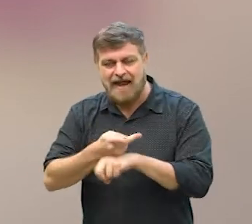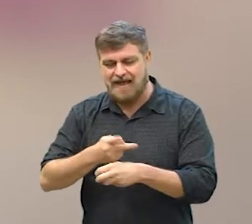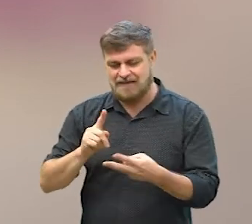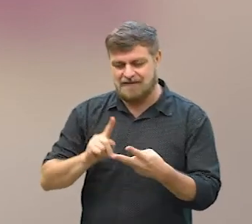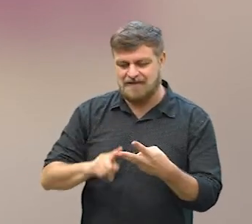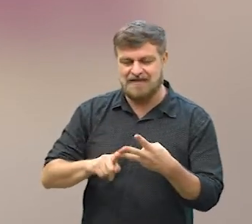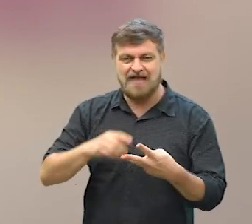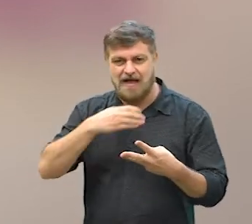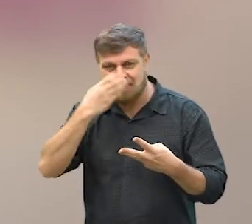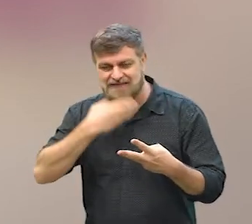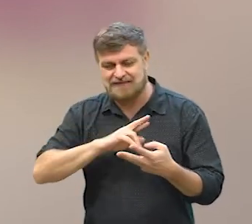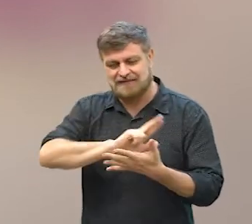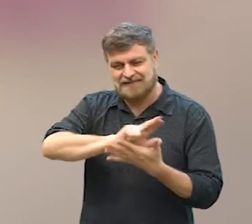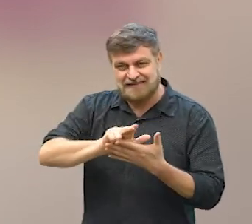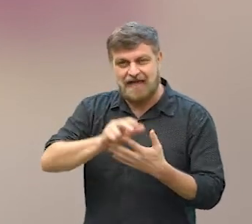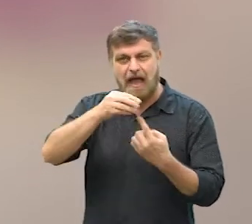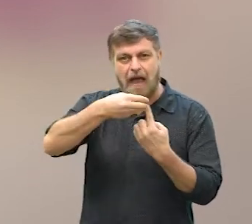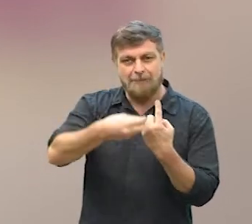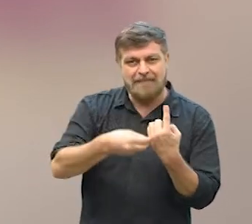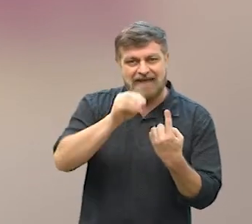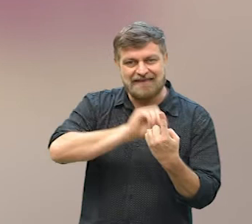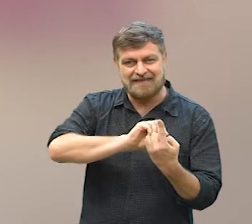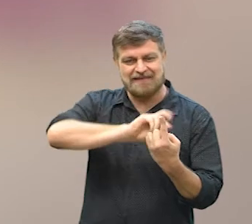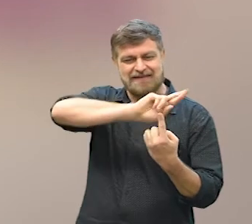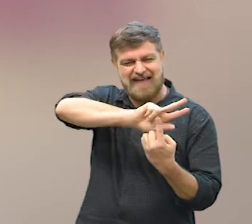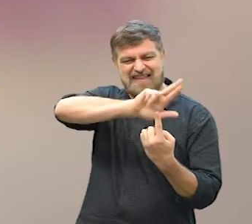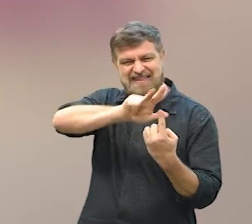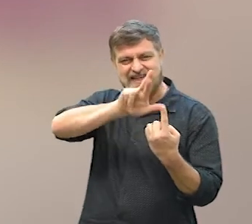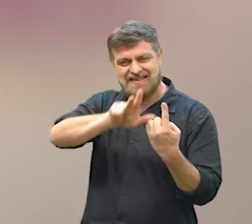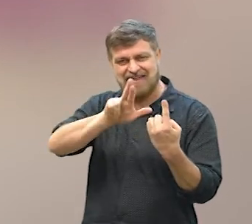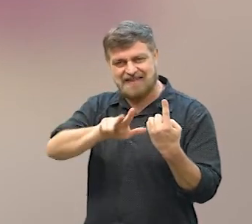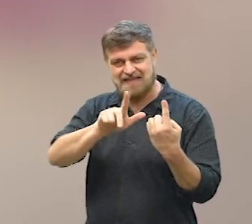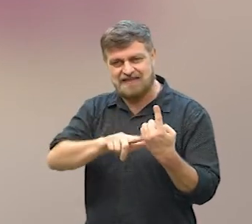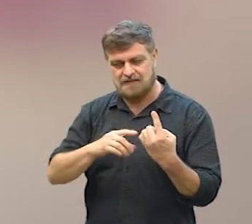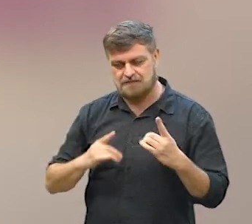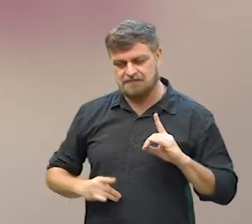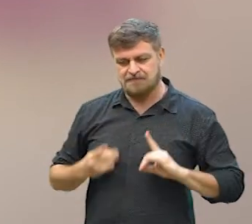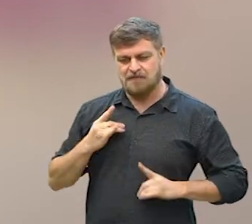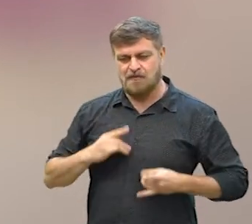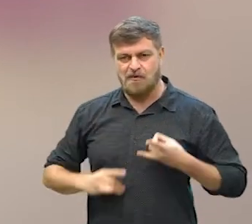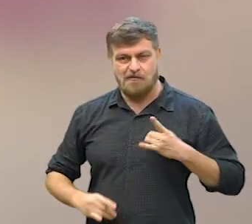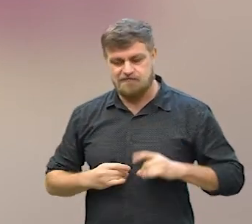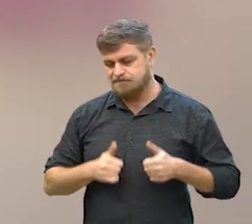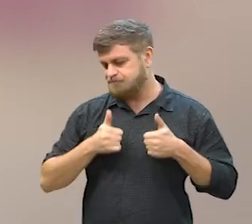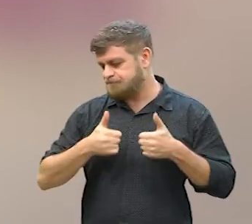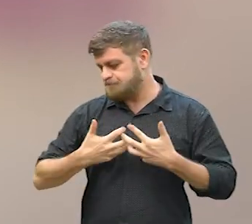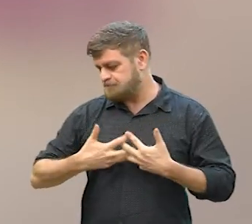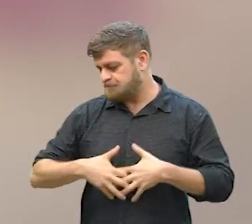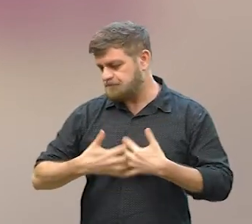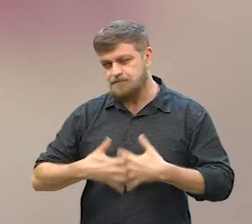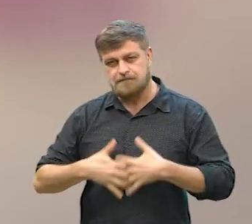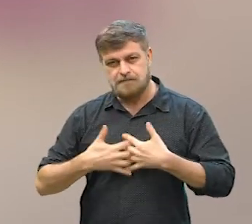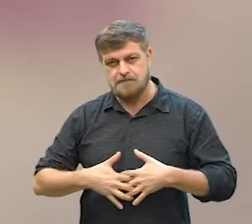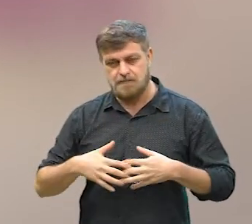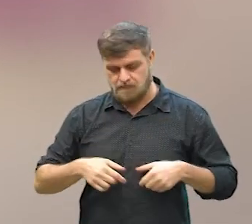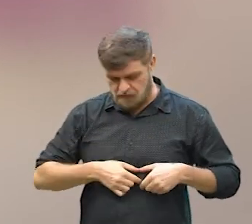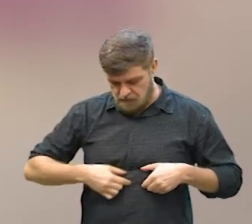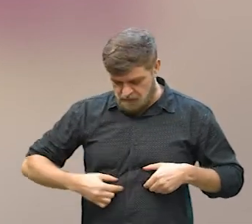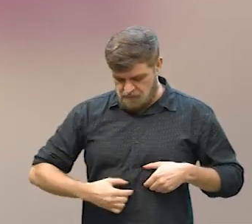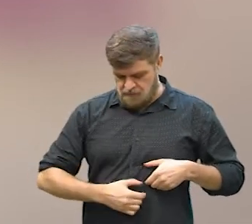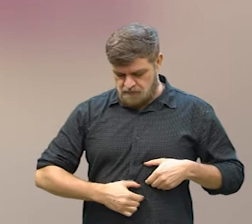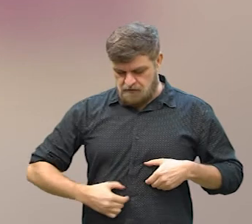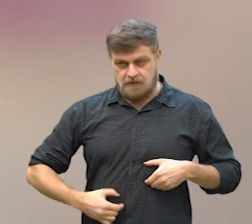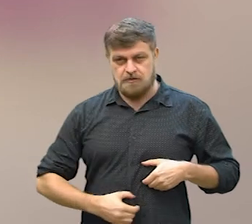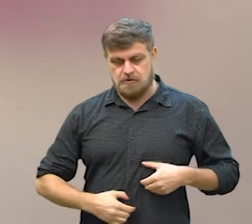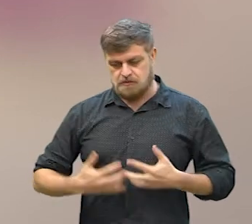a banana maçã. Pode ser qualquer tipo de banana, porque ela faz, sim, a produção do triptofano. Então, ter o equilíbrio desse